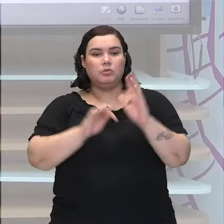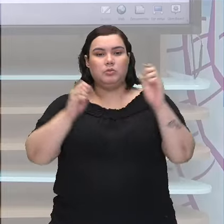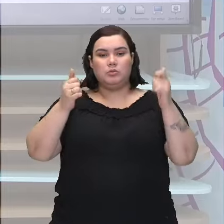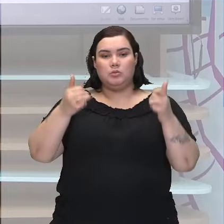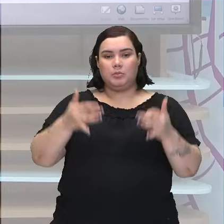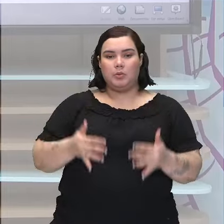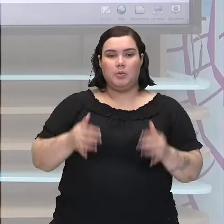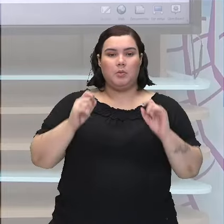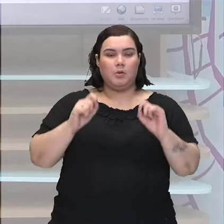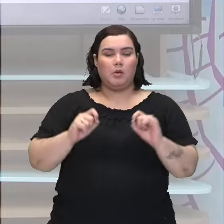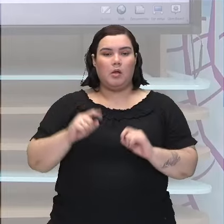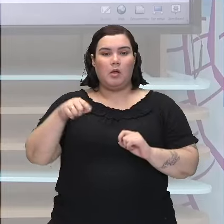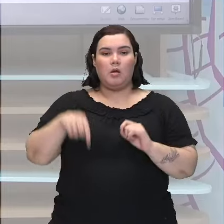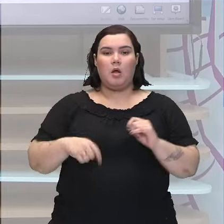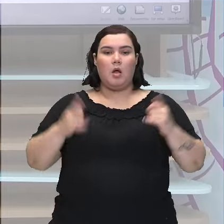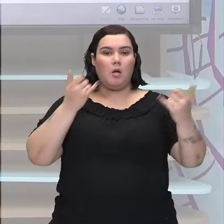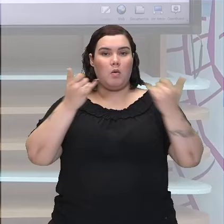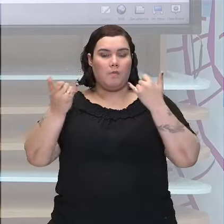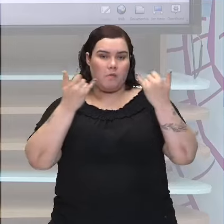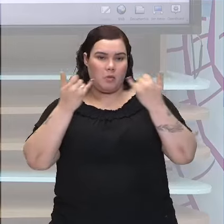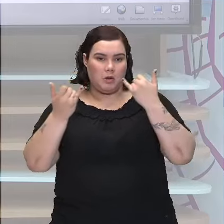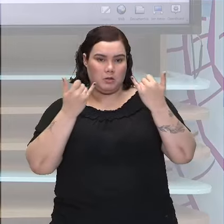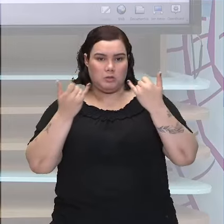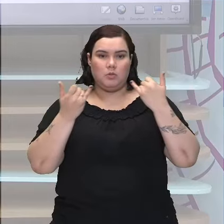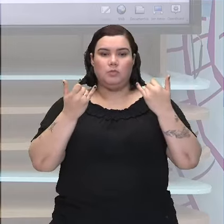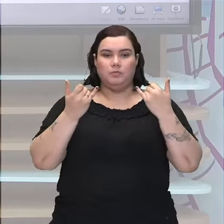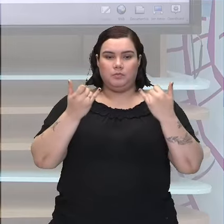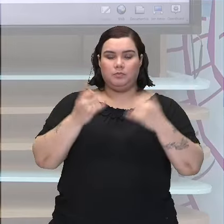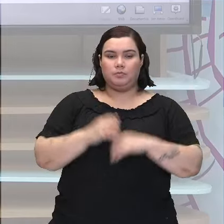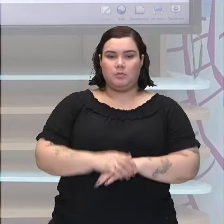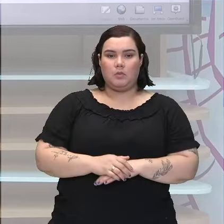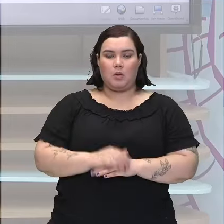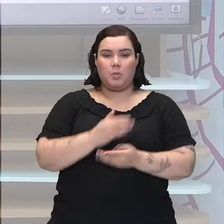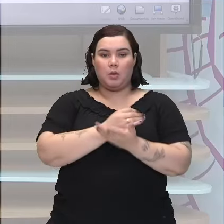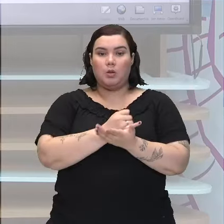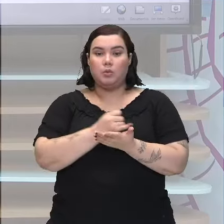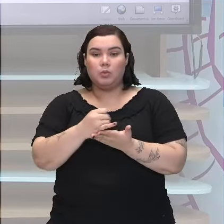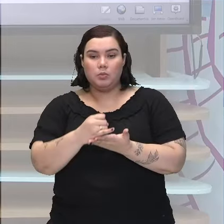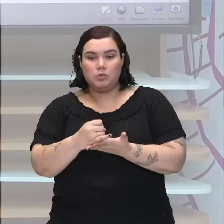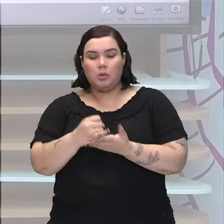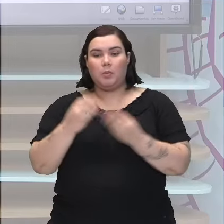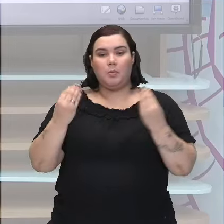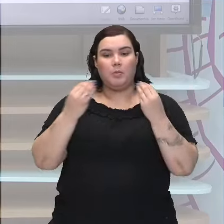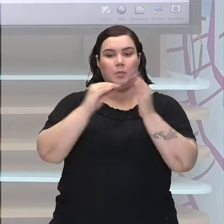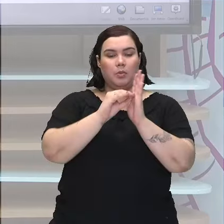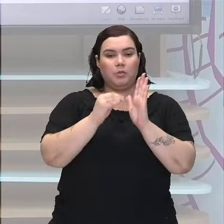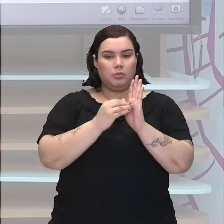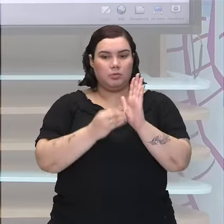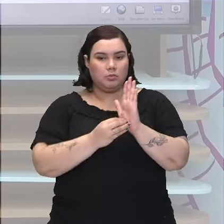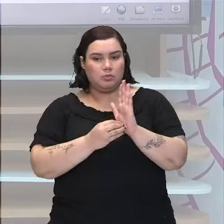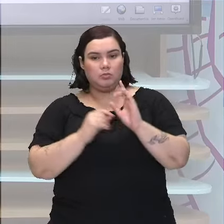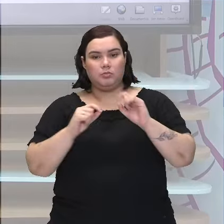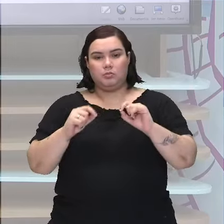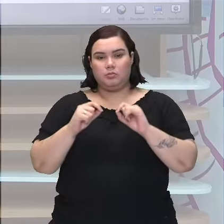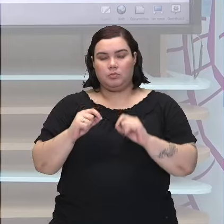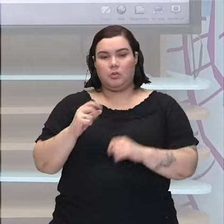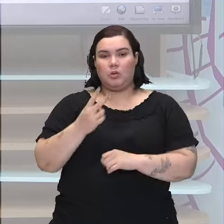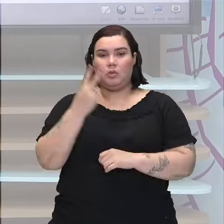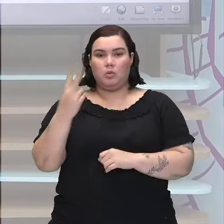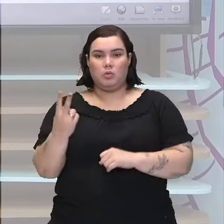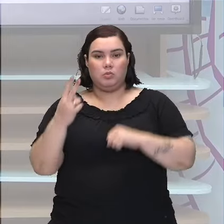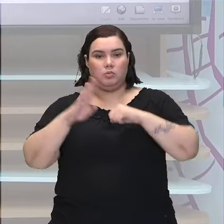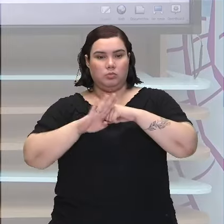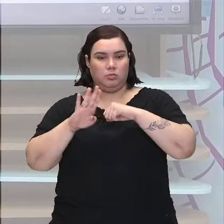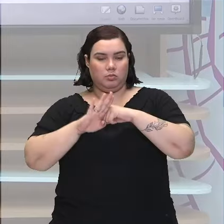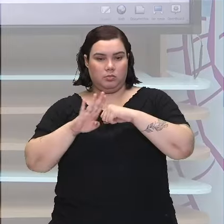faz uma informação. Lá no início da introdução, ele colocou dois